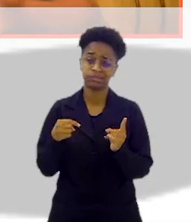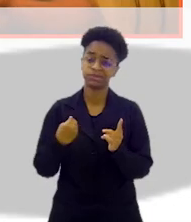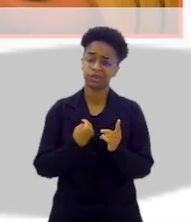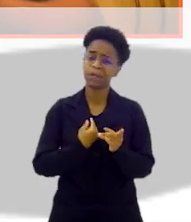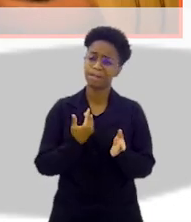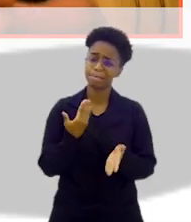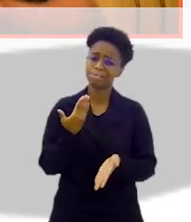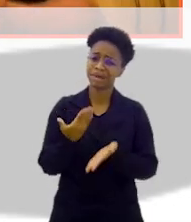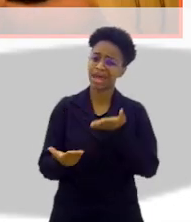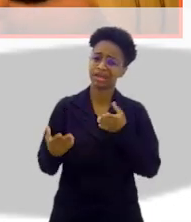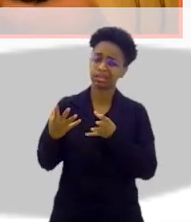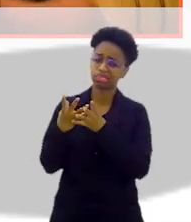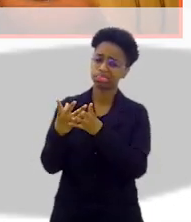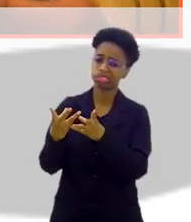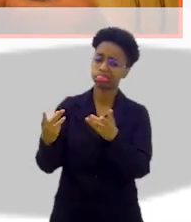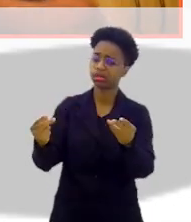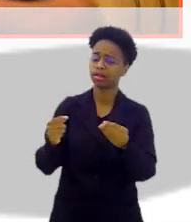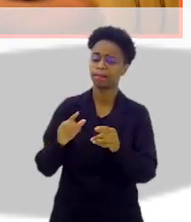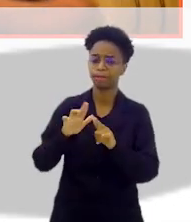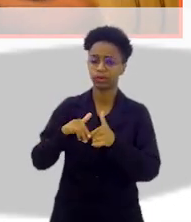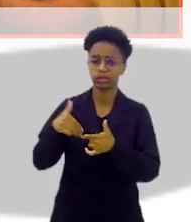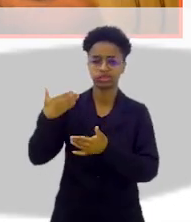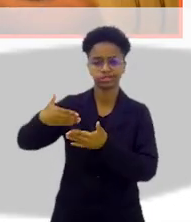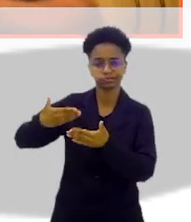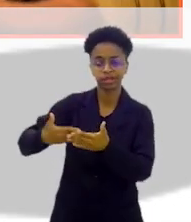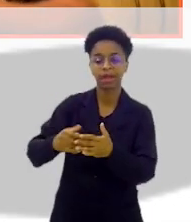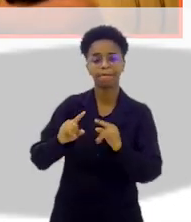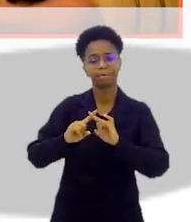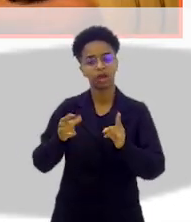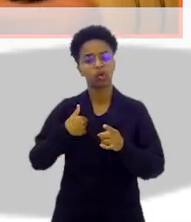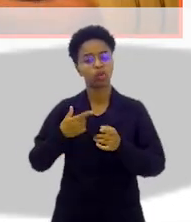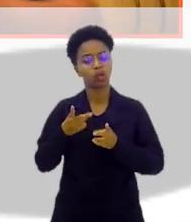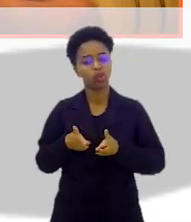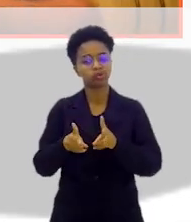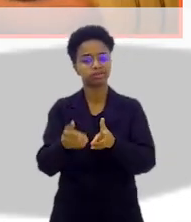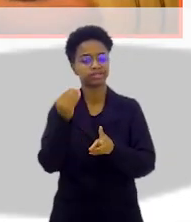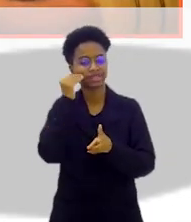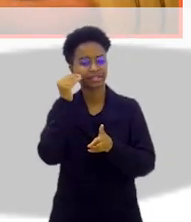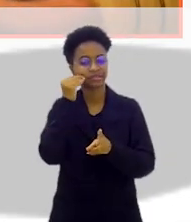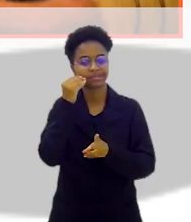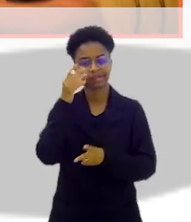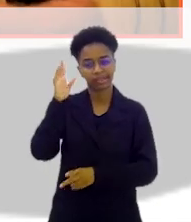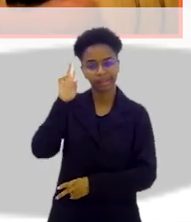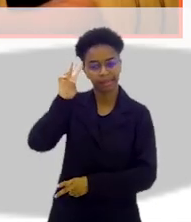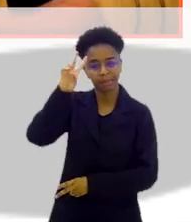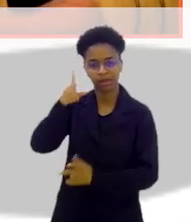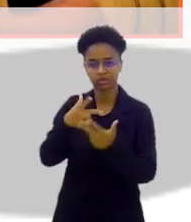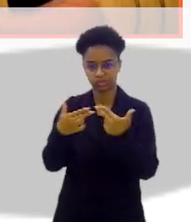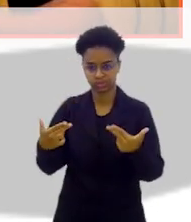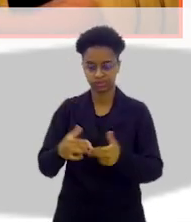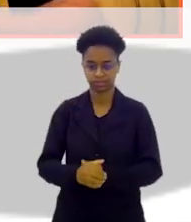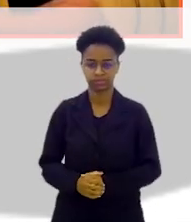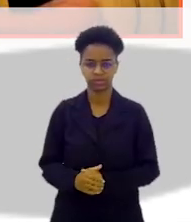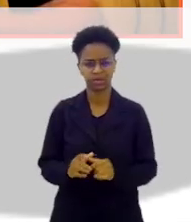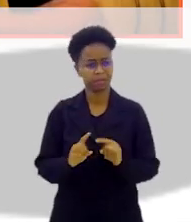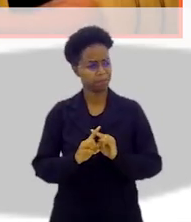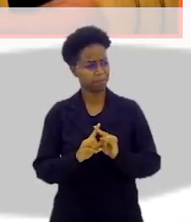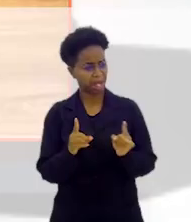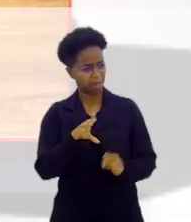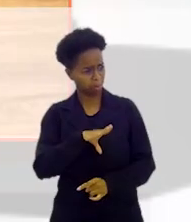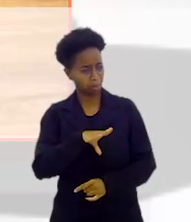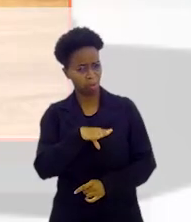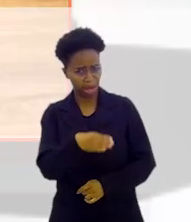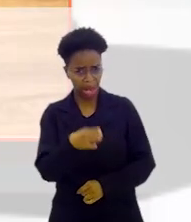A gente perde muito com o tempo, mas eu continuo tentando me aprimorar e não esquecer algumas coisas. Nossa, mas